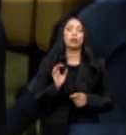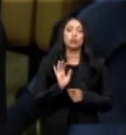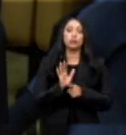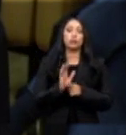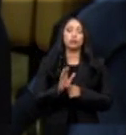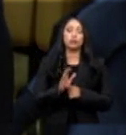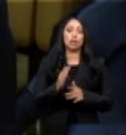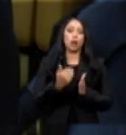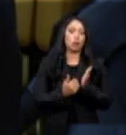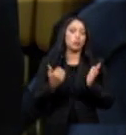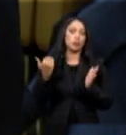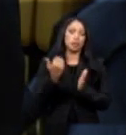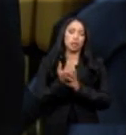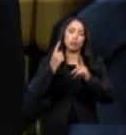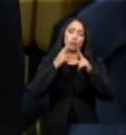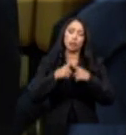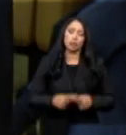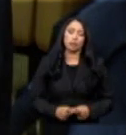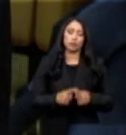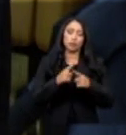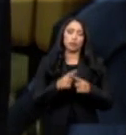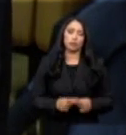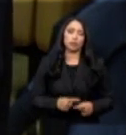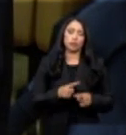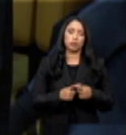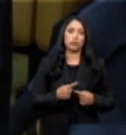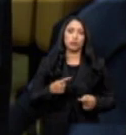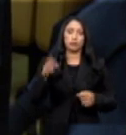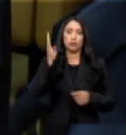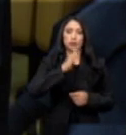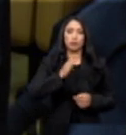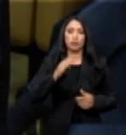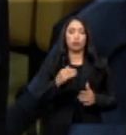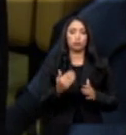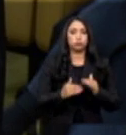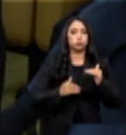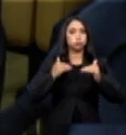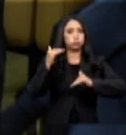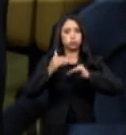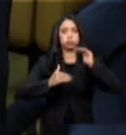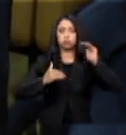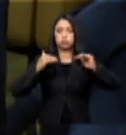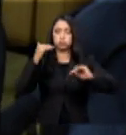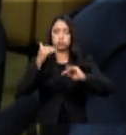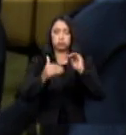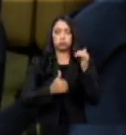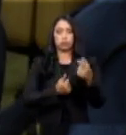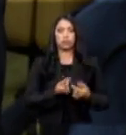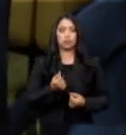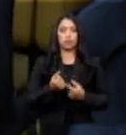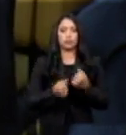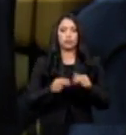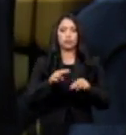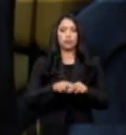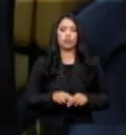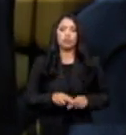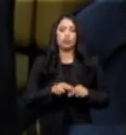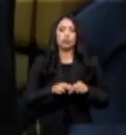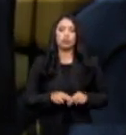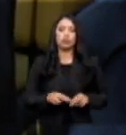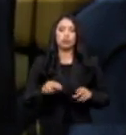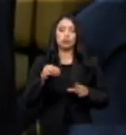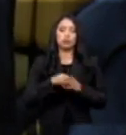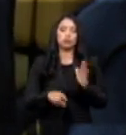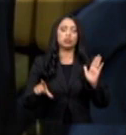aumentar a competitividade internacional do Brasil, promovendo maior desenvolvimento econômico. Por isso que os dispositivos da